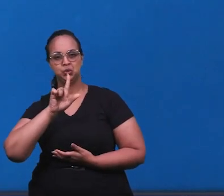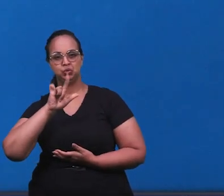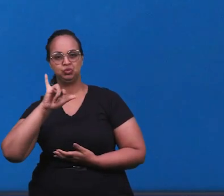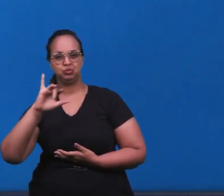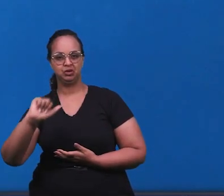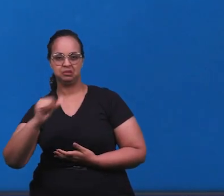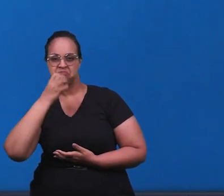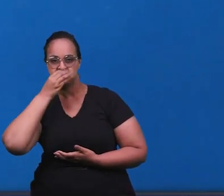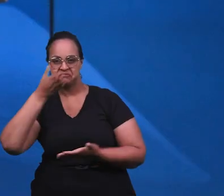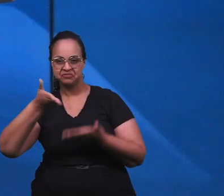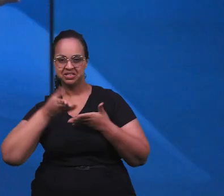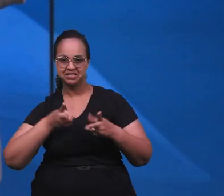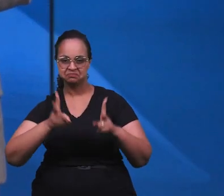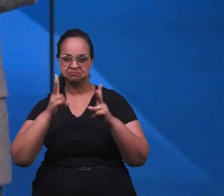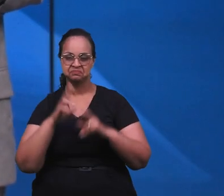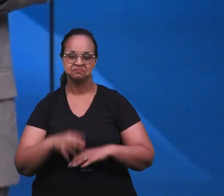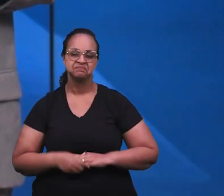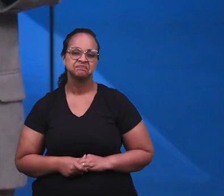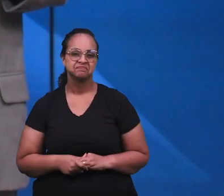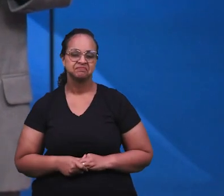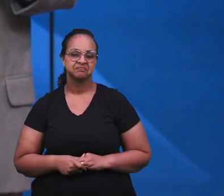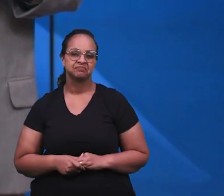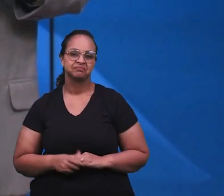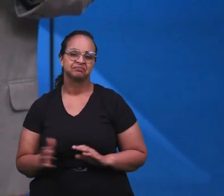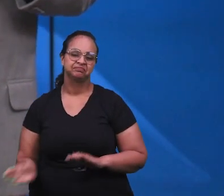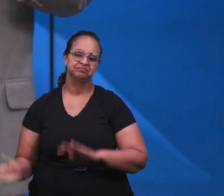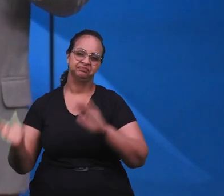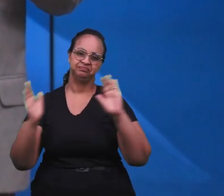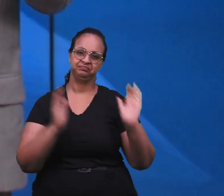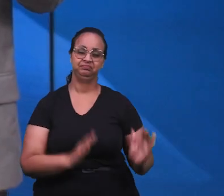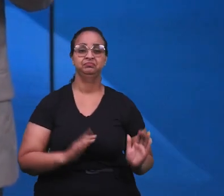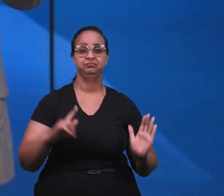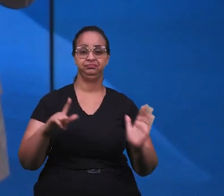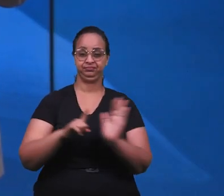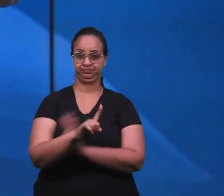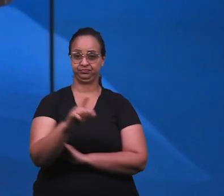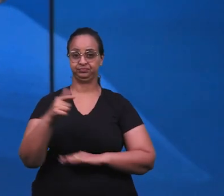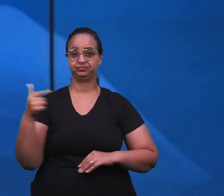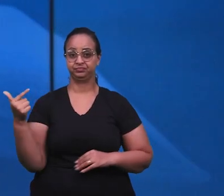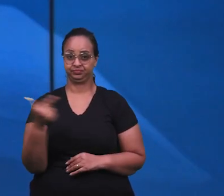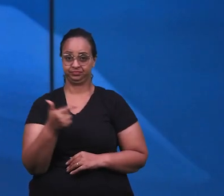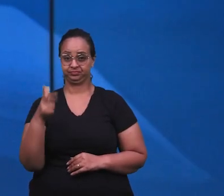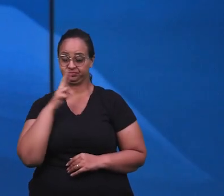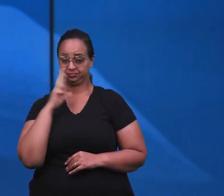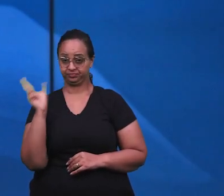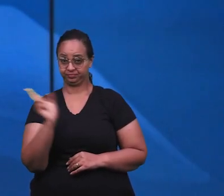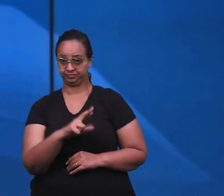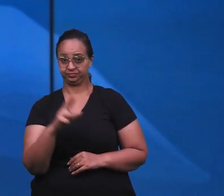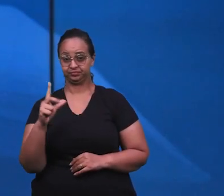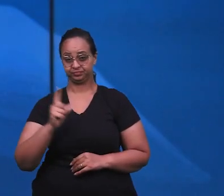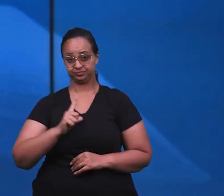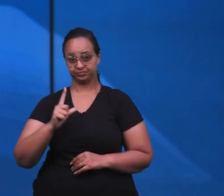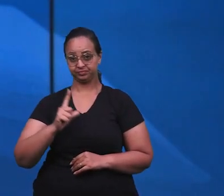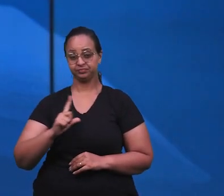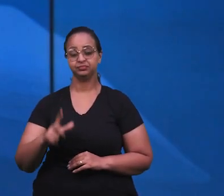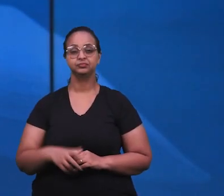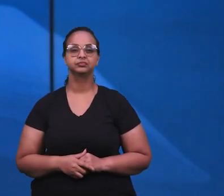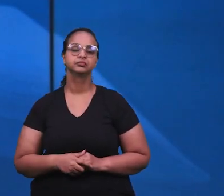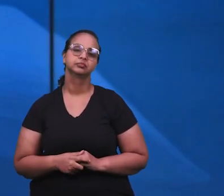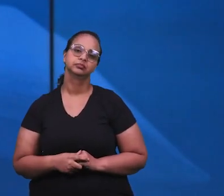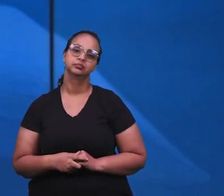sempre muito bem-vinda. Muito bem, vamos então à segunda pergunta, e a segunda pergunta ela tem algumas respostas, Nós vamos ver a cada uma